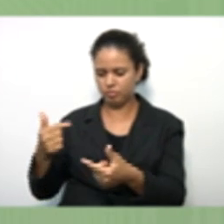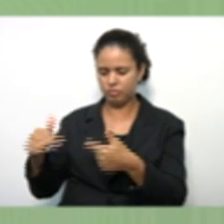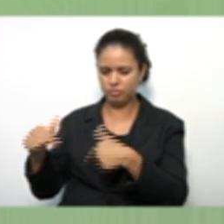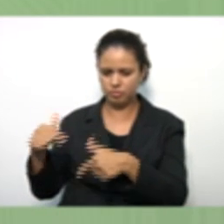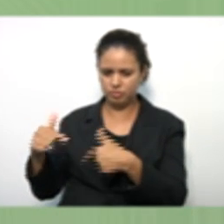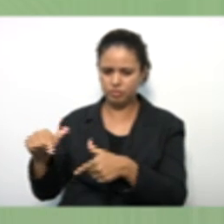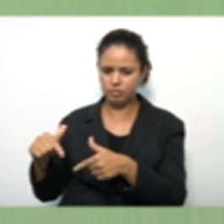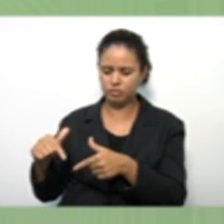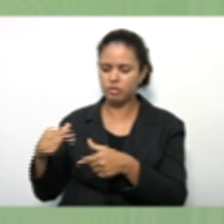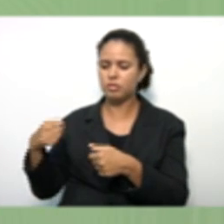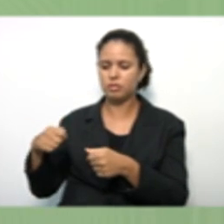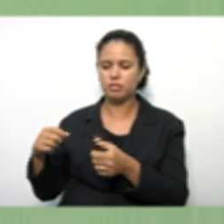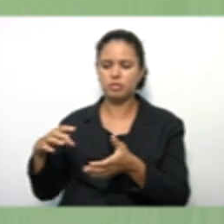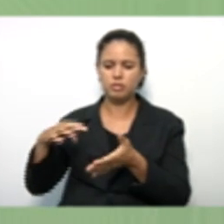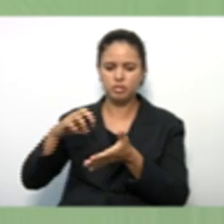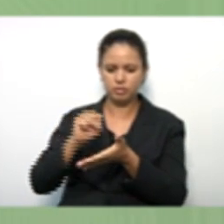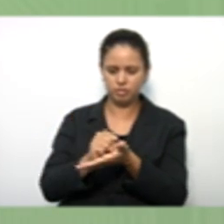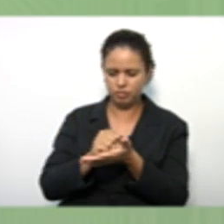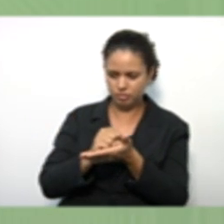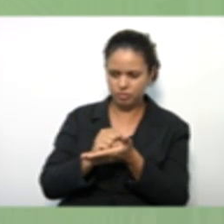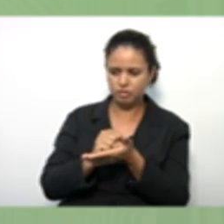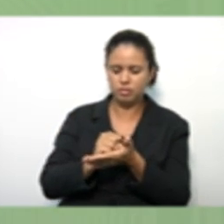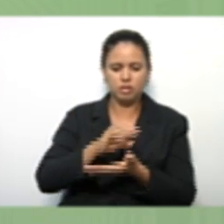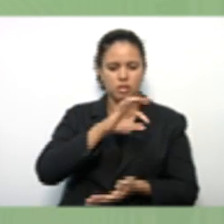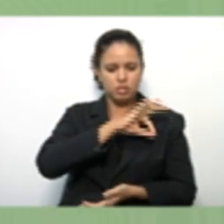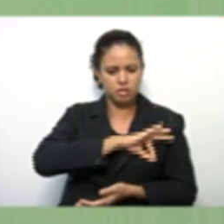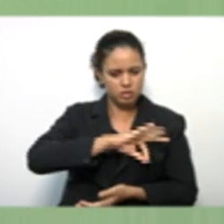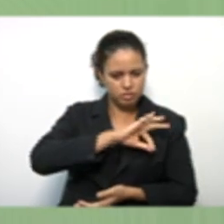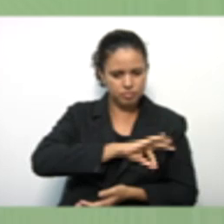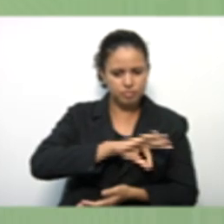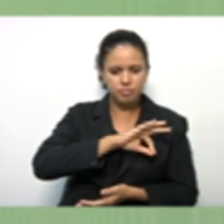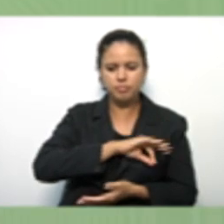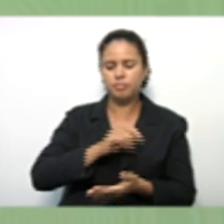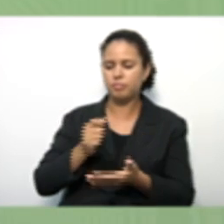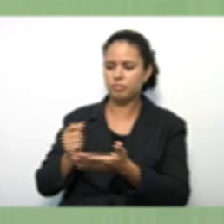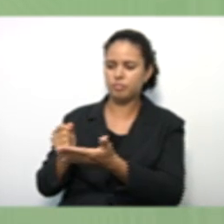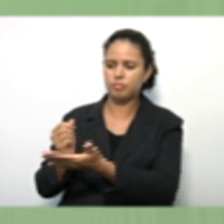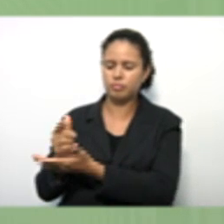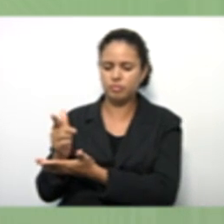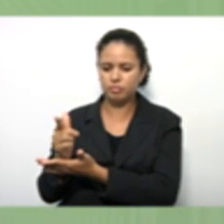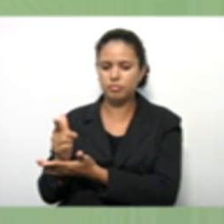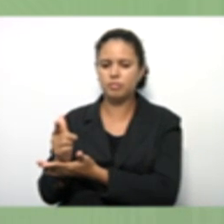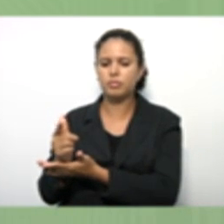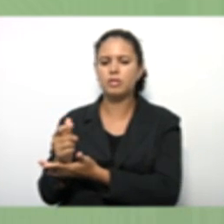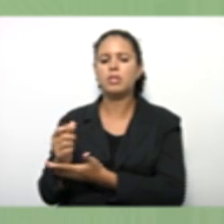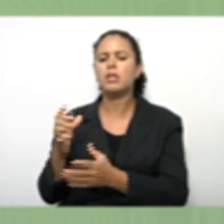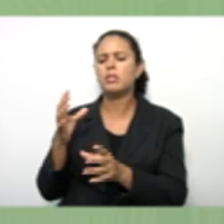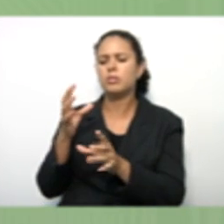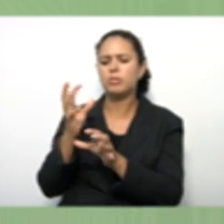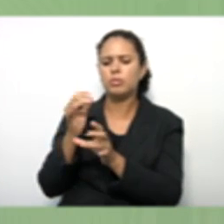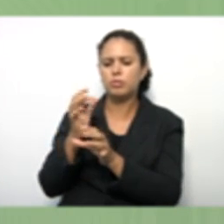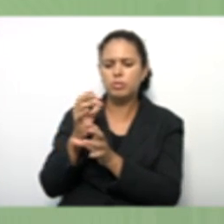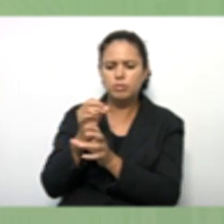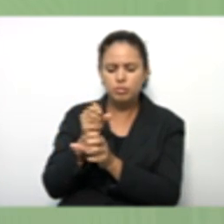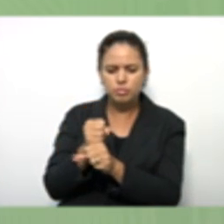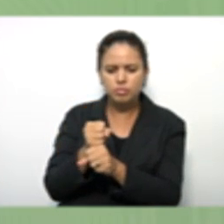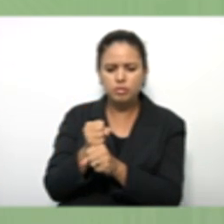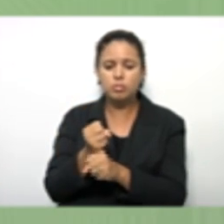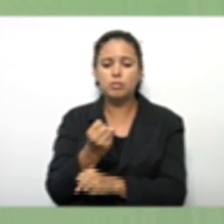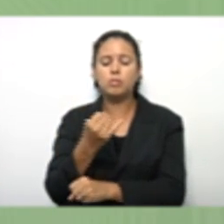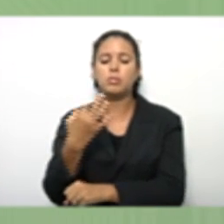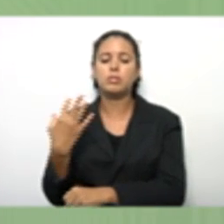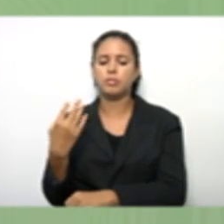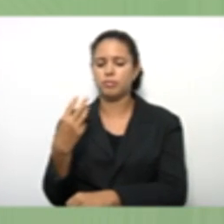como salário a pagar. Os salários a pagar foram no valor de